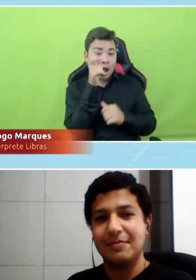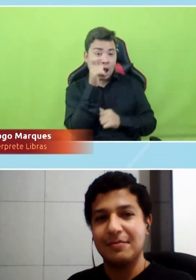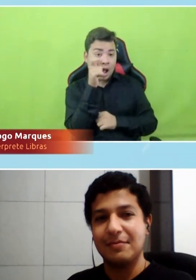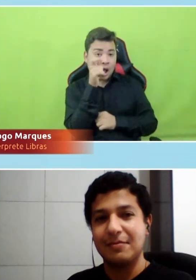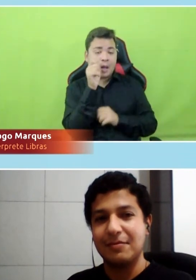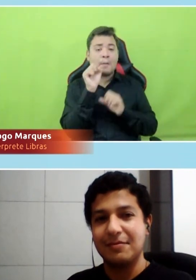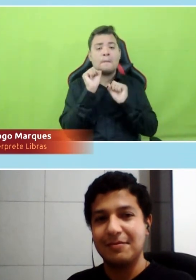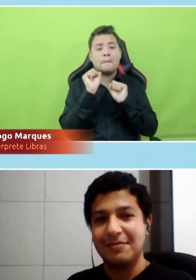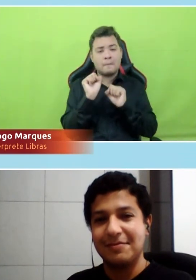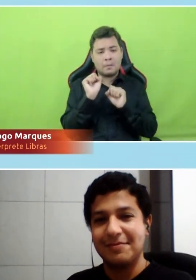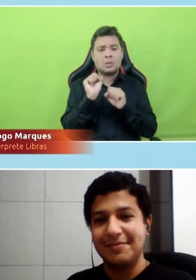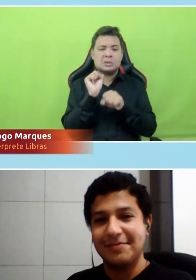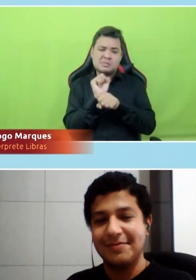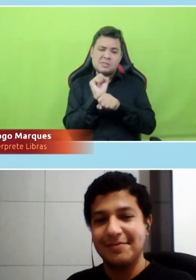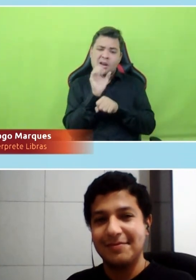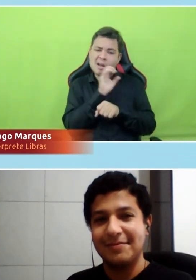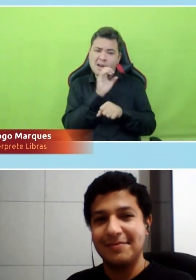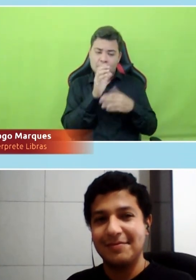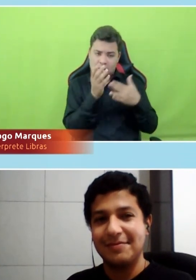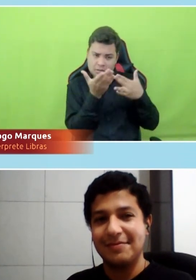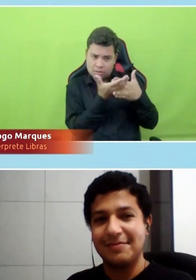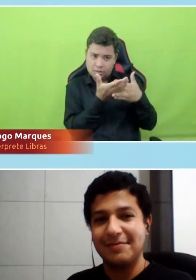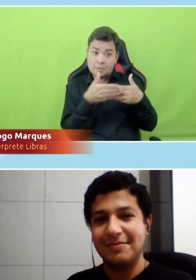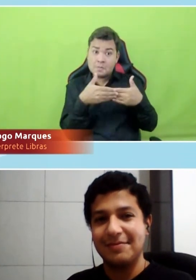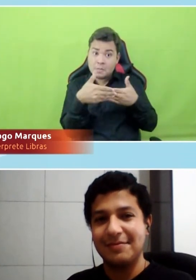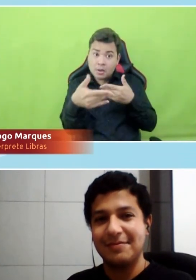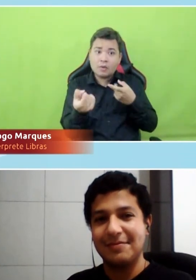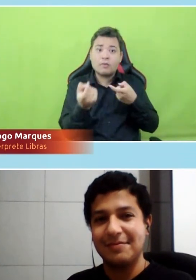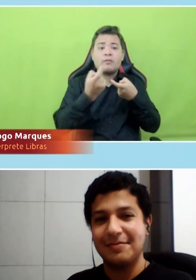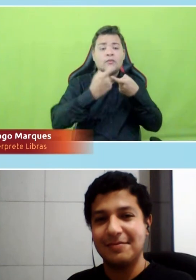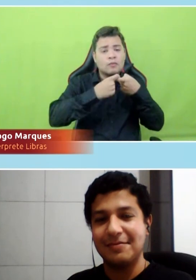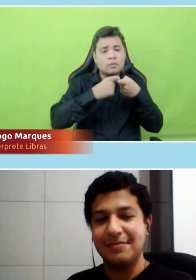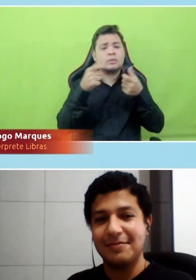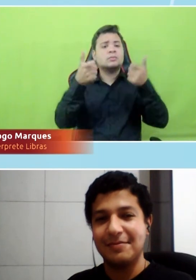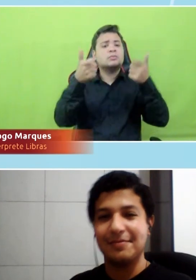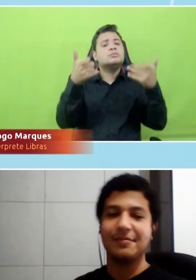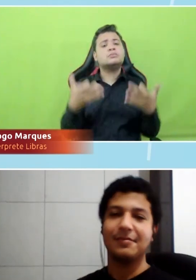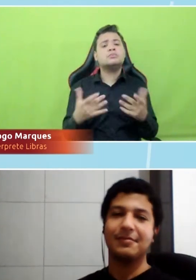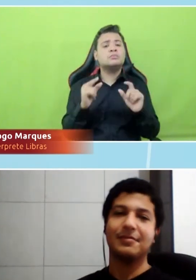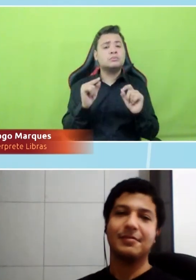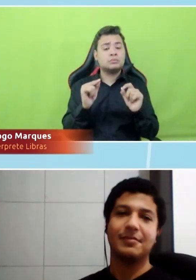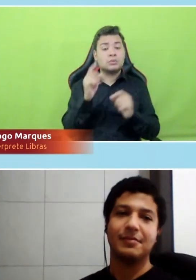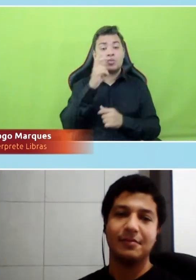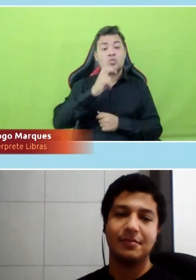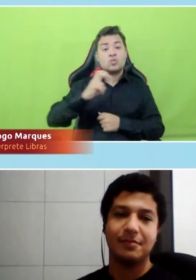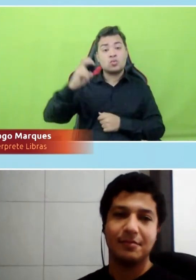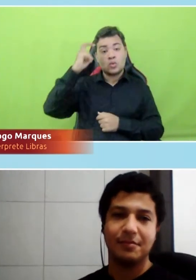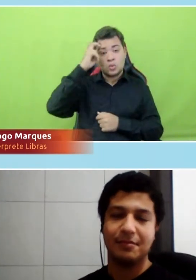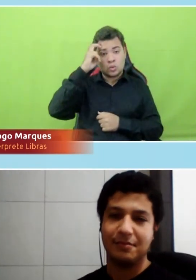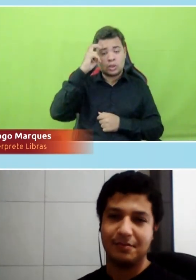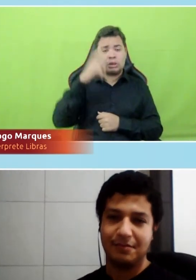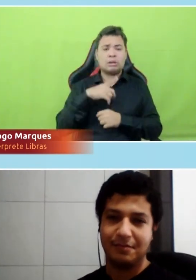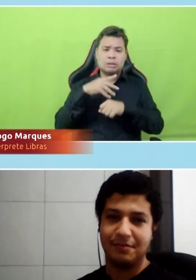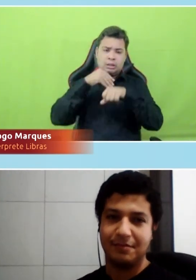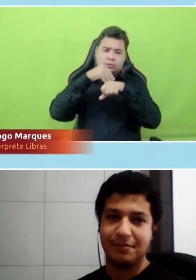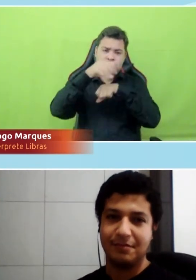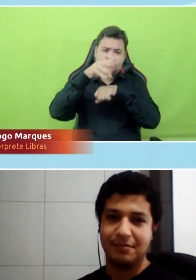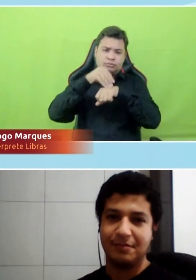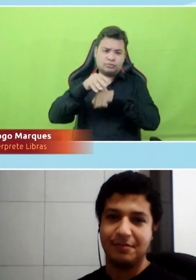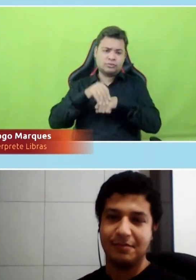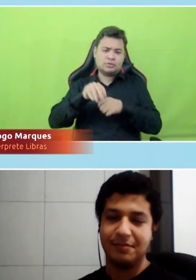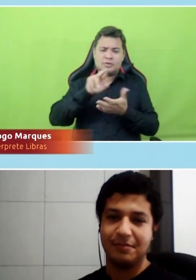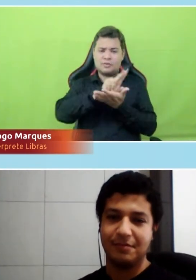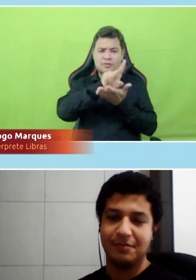um pouquinho o nosso intervalo, porque daqui a pouco a gente volta para falar sobre cultura. Tem várias dicas para você que quer aproveitar